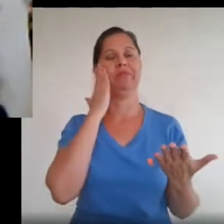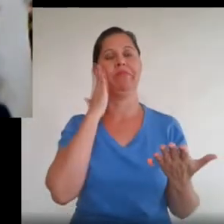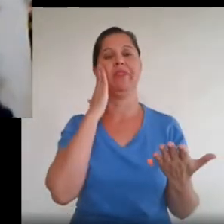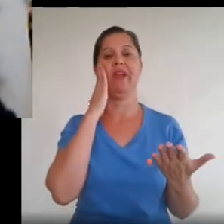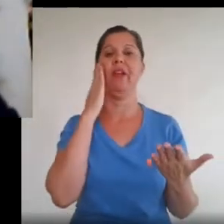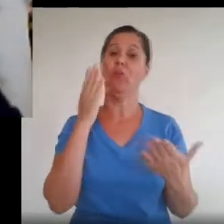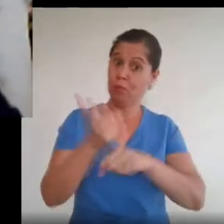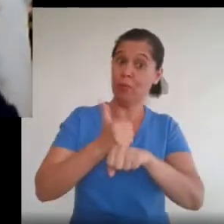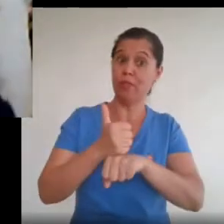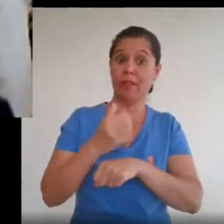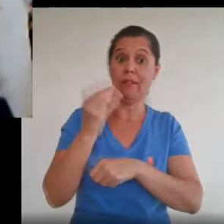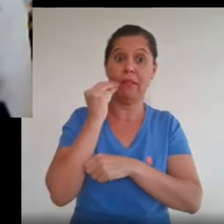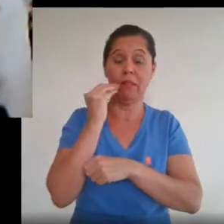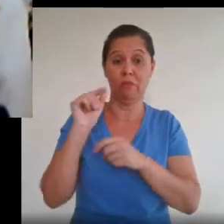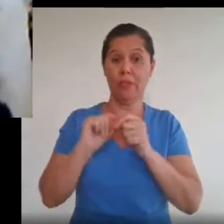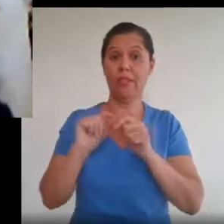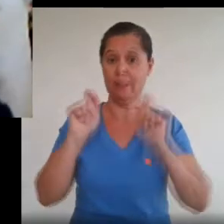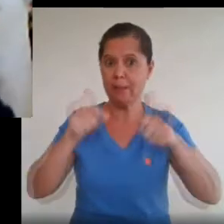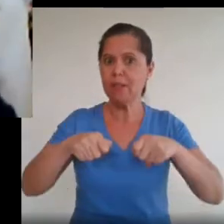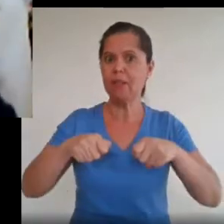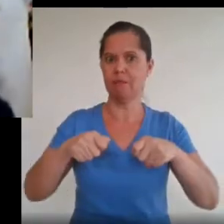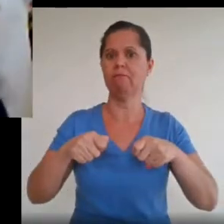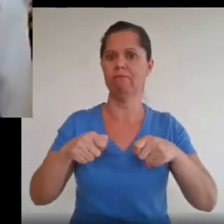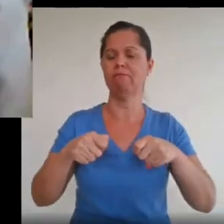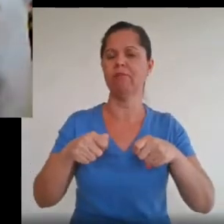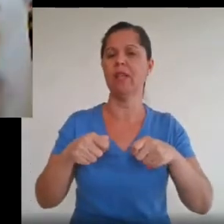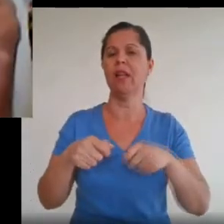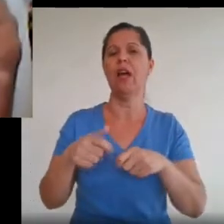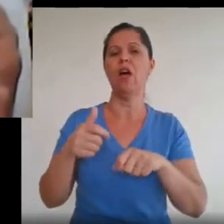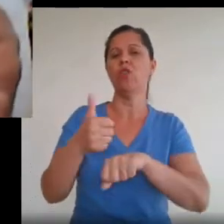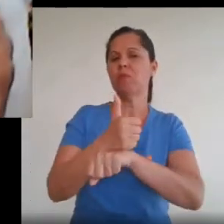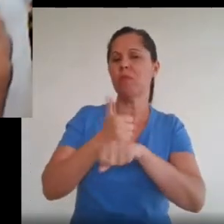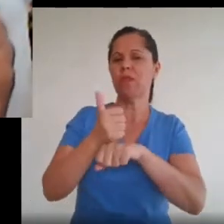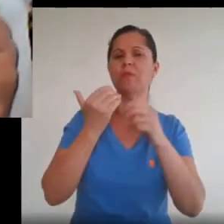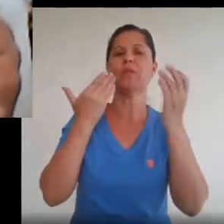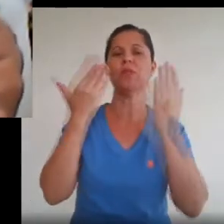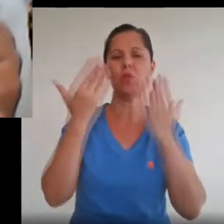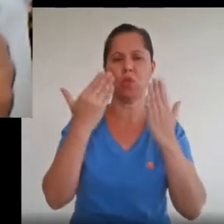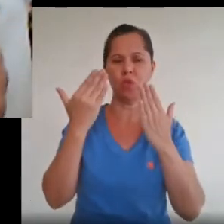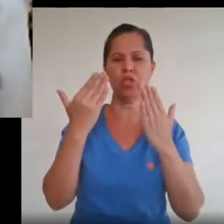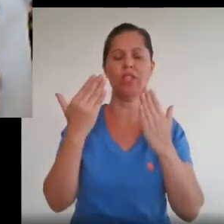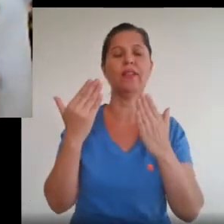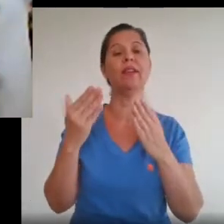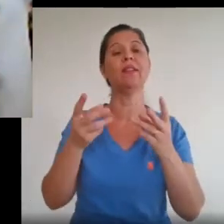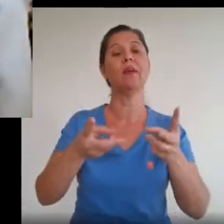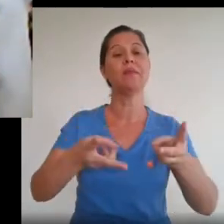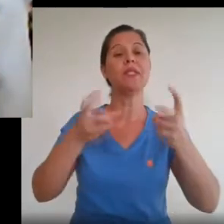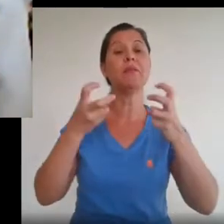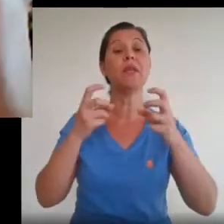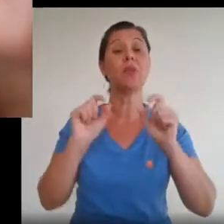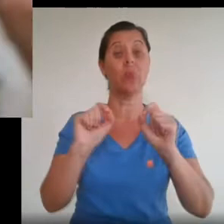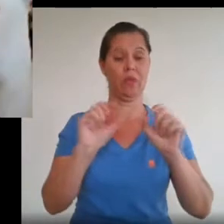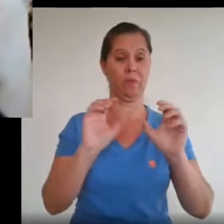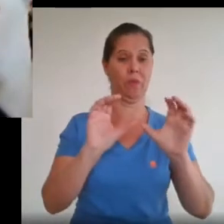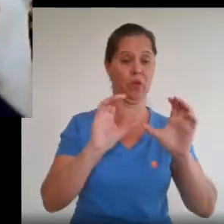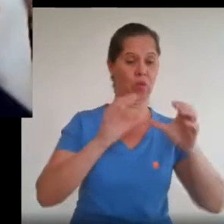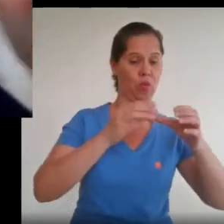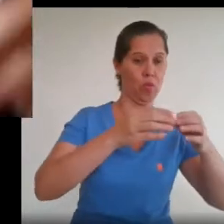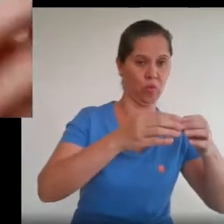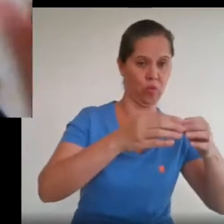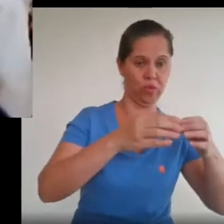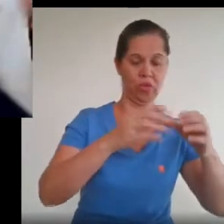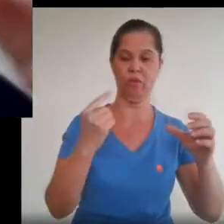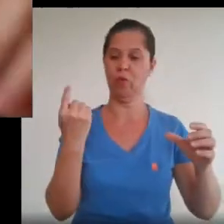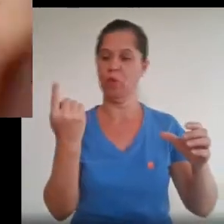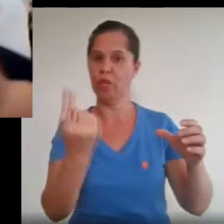gente está tentando fazer. A psicologia está cuidando dessa relação indivíduo-grupo